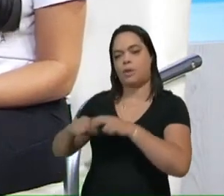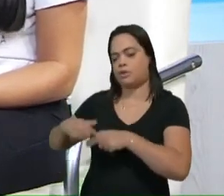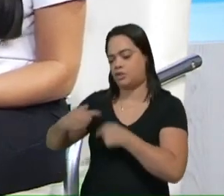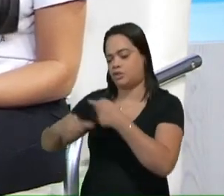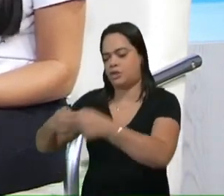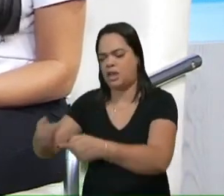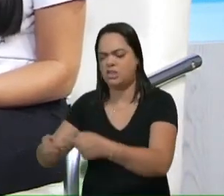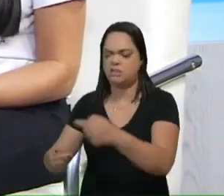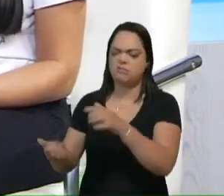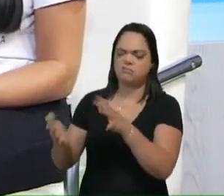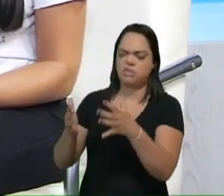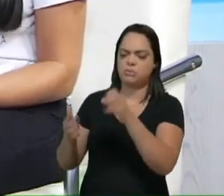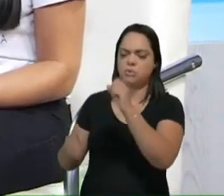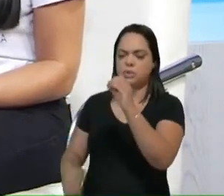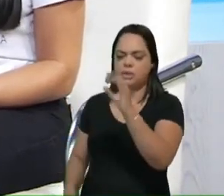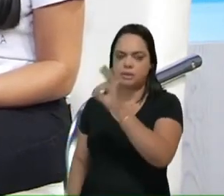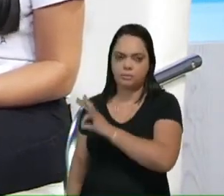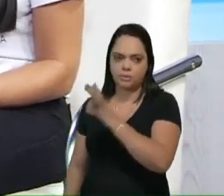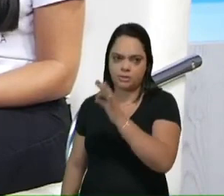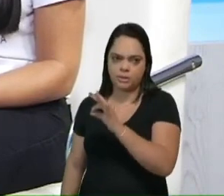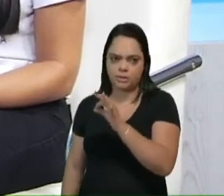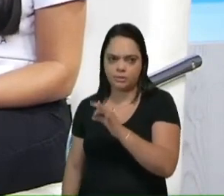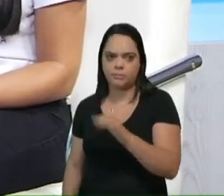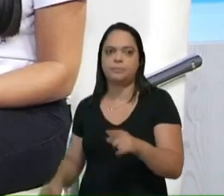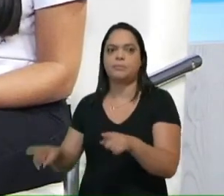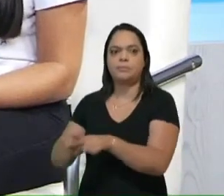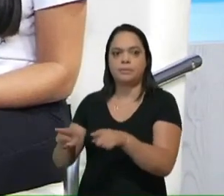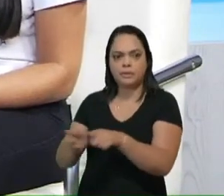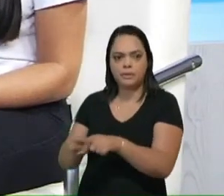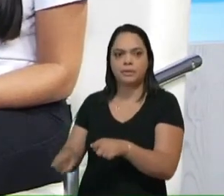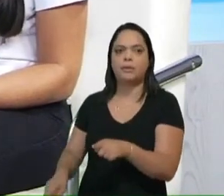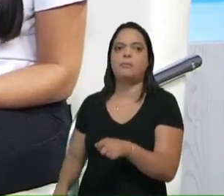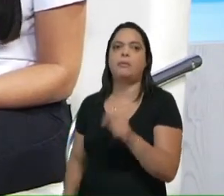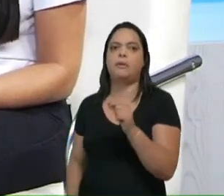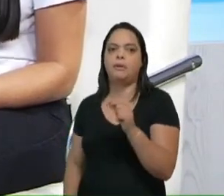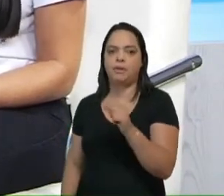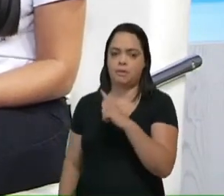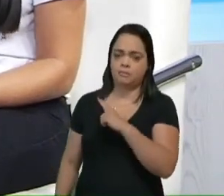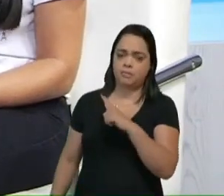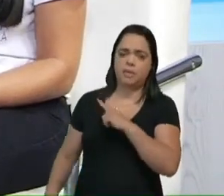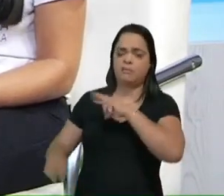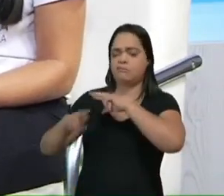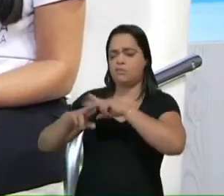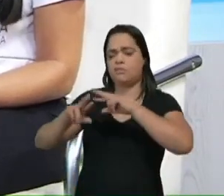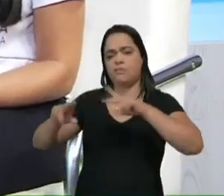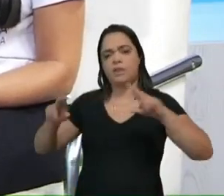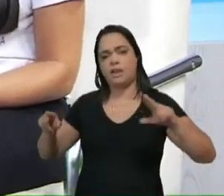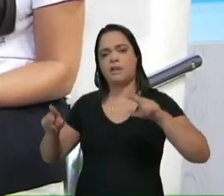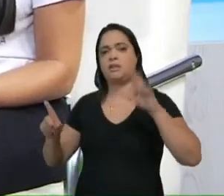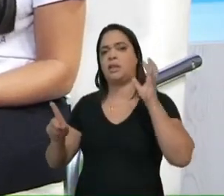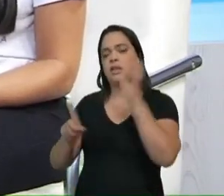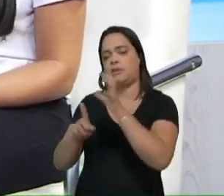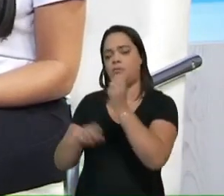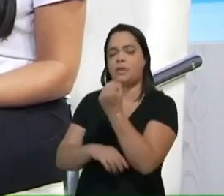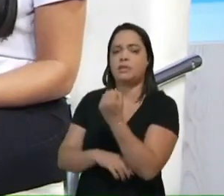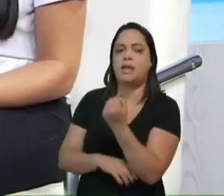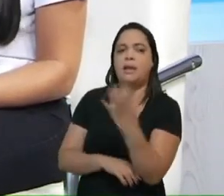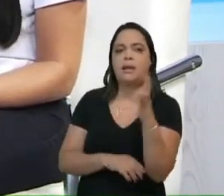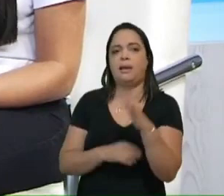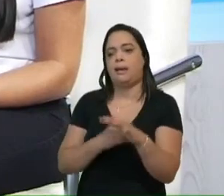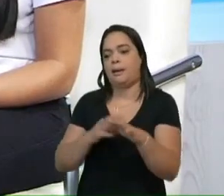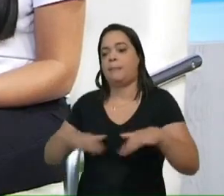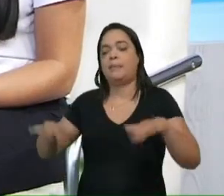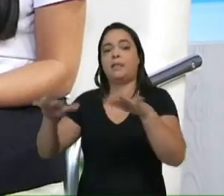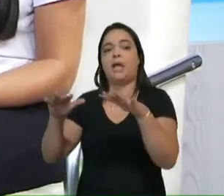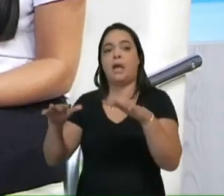de 80% dos casos mas também existem né origens diferentes como influência de fatores ambientais e